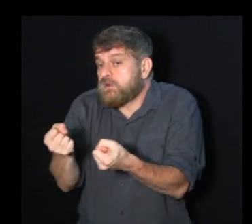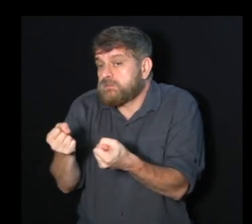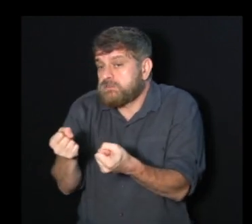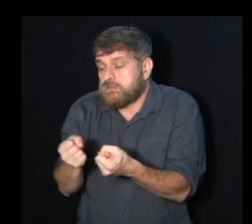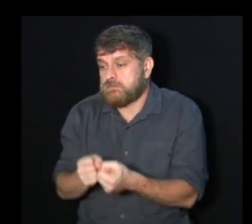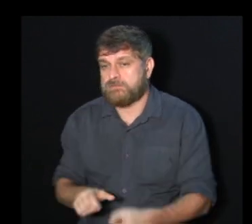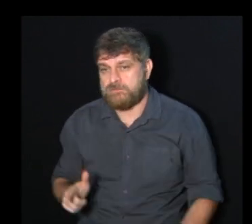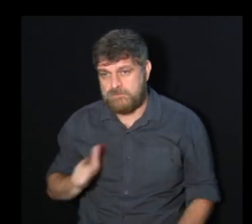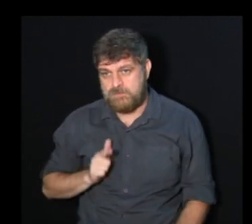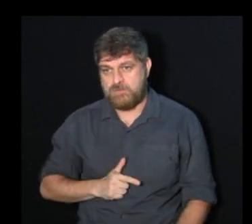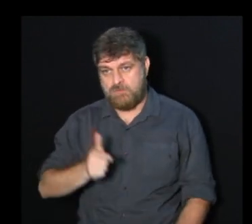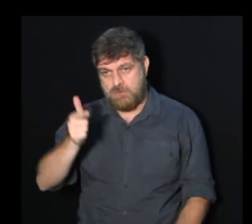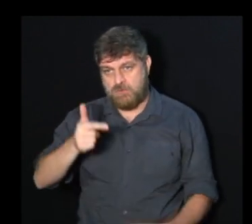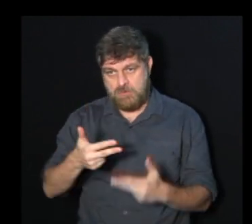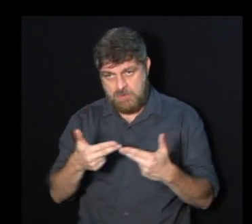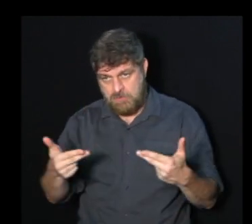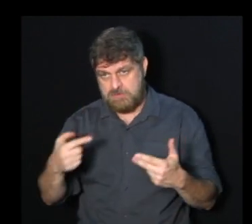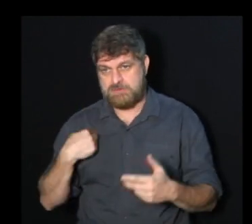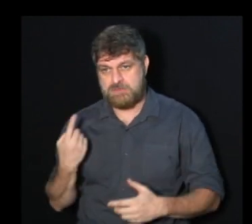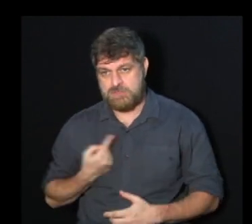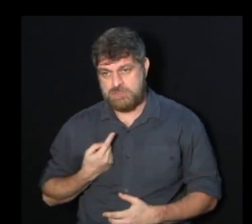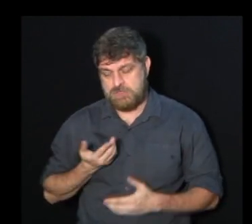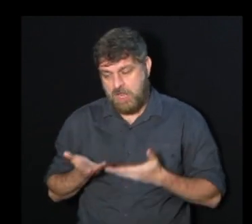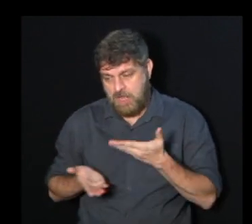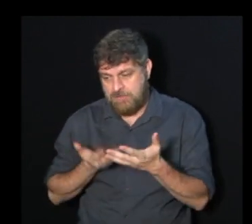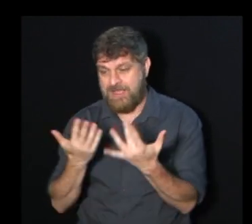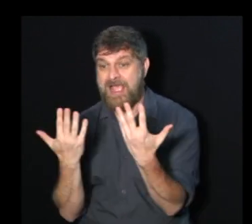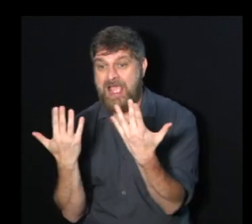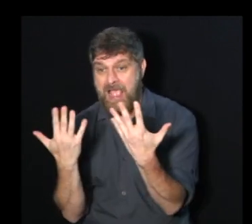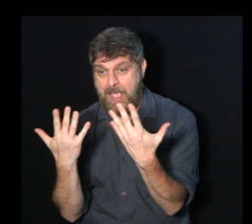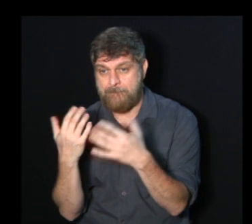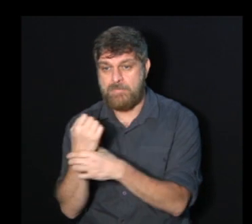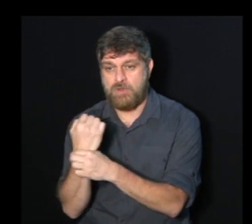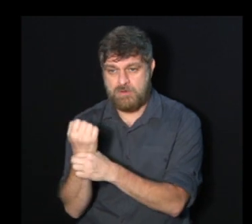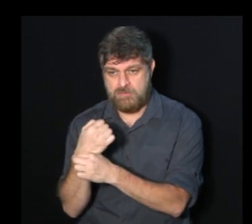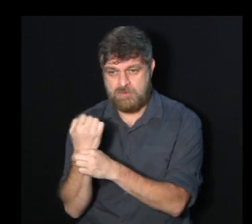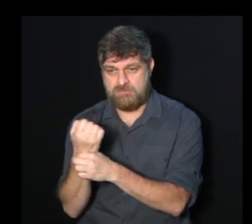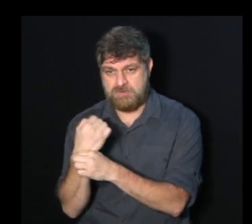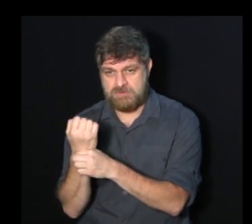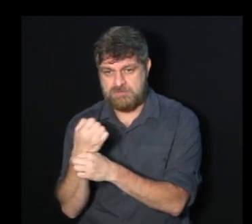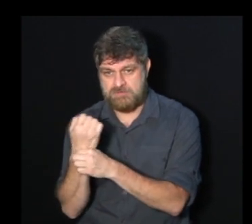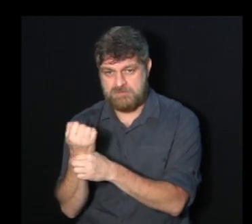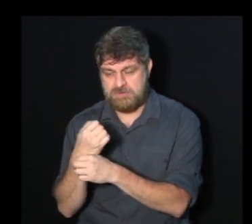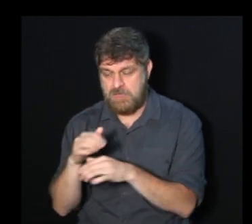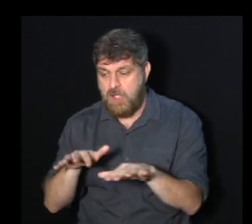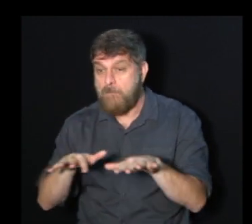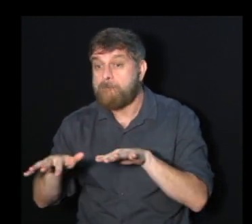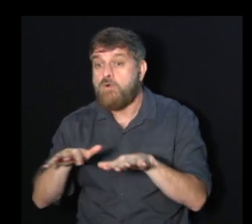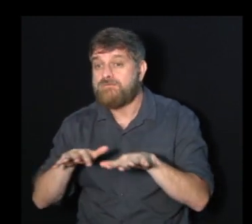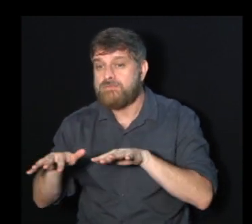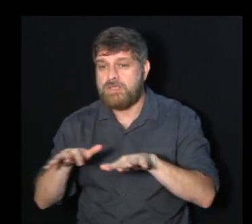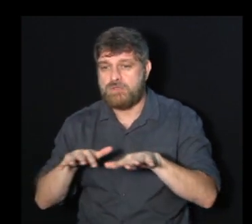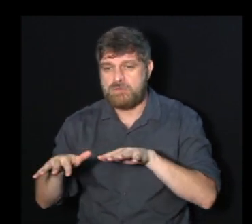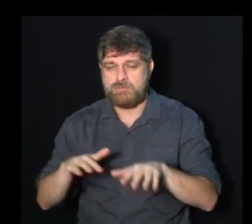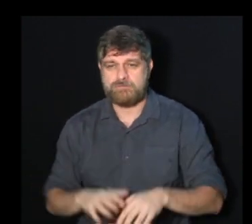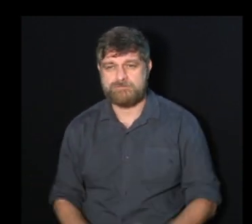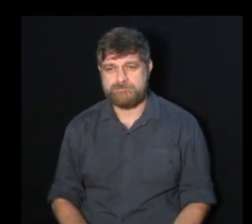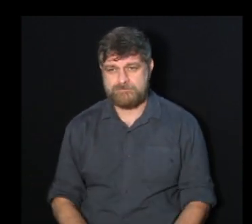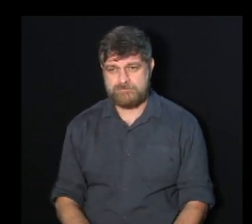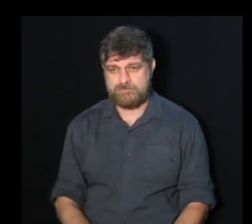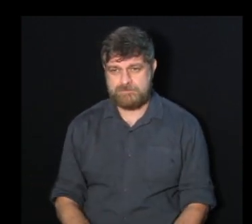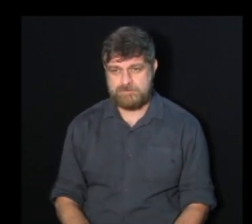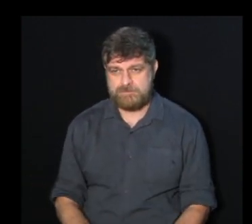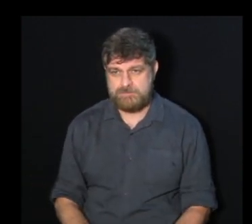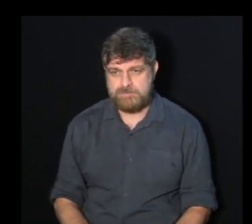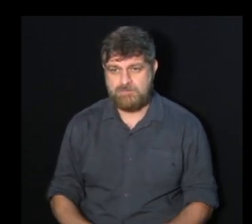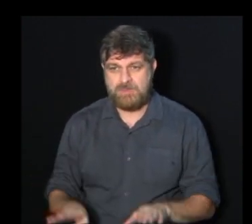Então, mais uma coisa que é tratado com as mãos aí, que é o movimento, o ganho de movimento, tá? E